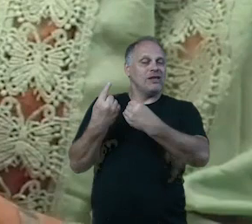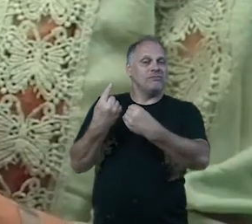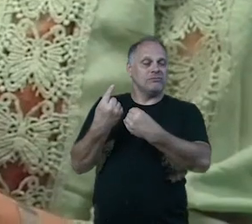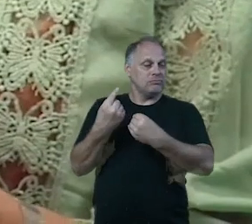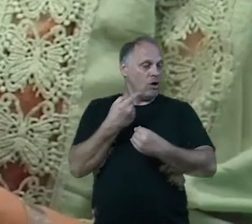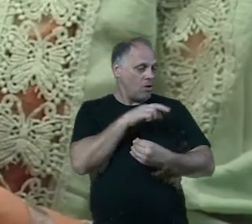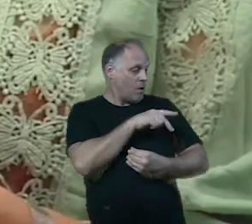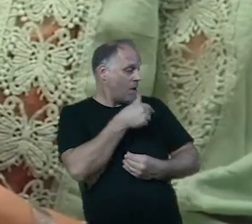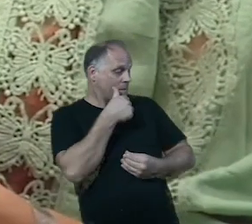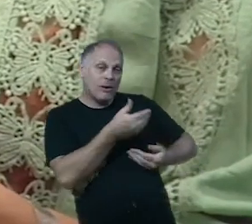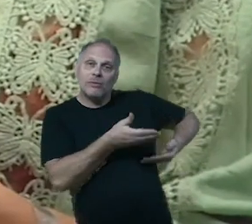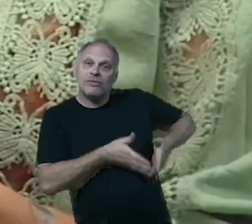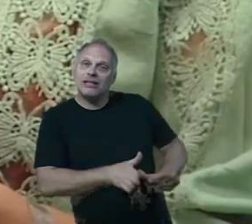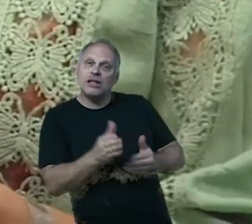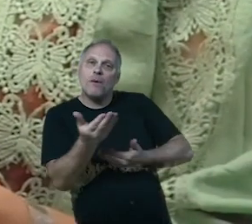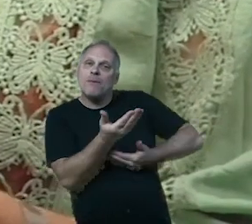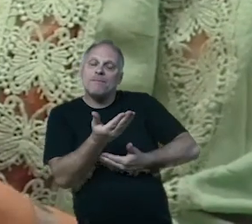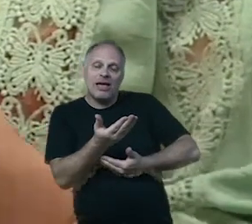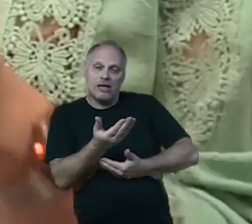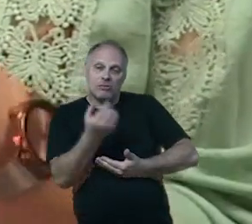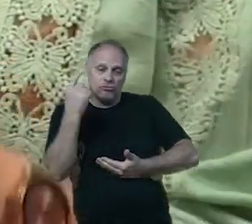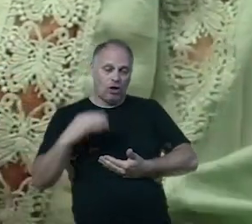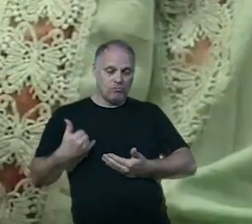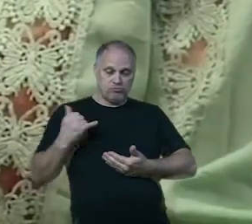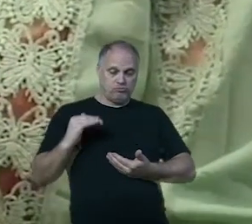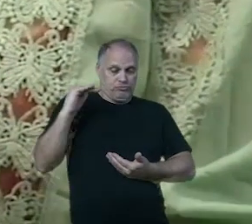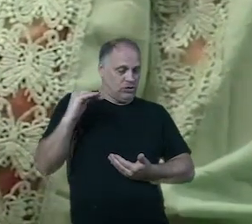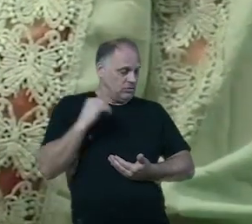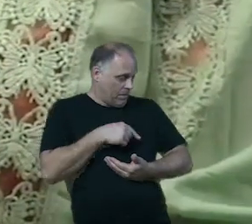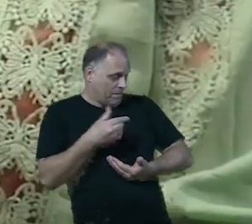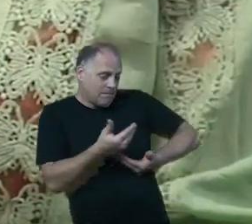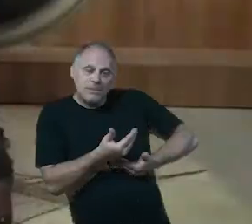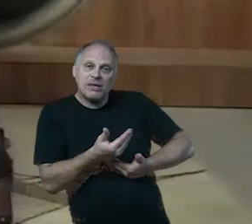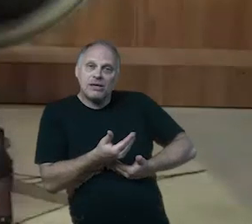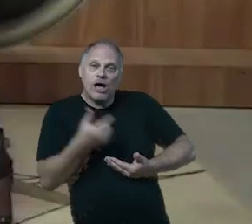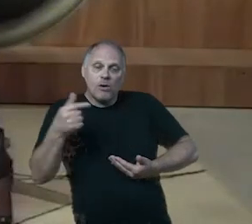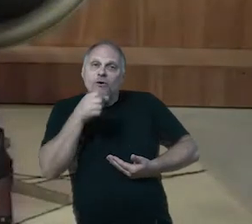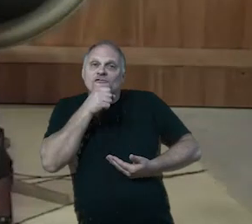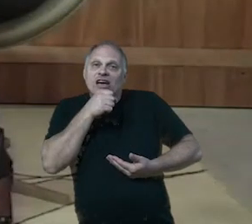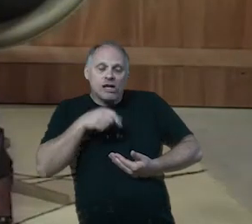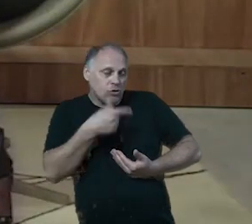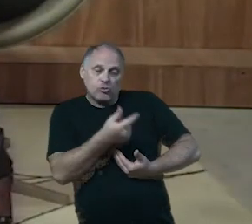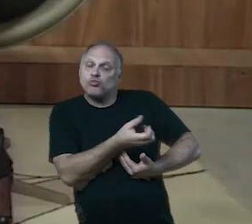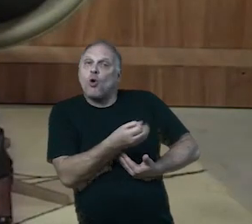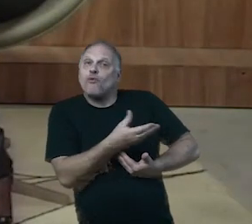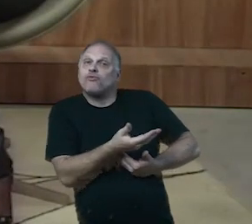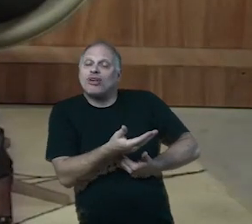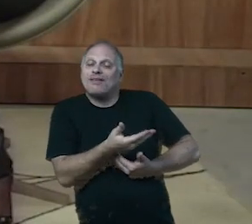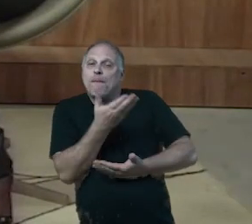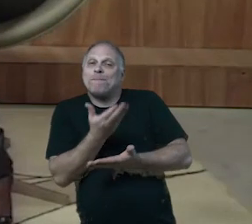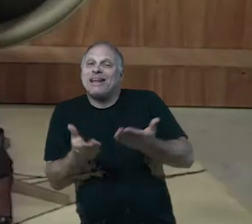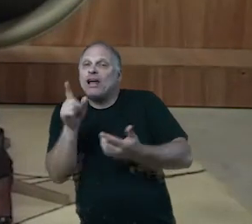amor. É, que tá deixando de ser filho único para se tornar o irmão mais velho e, às vezes, perder